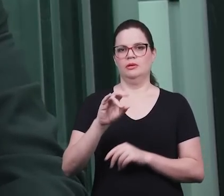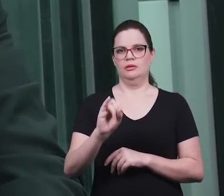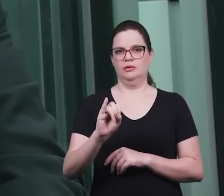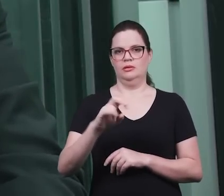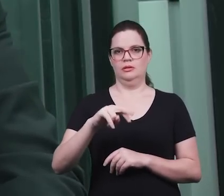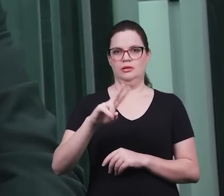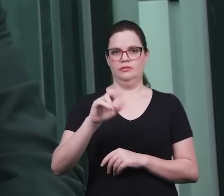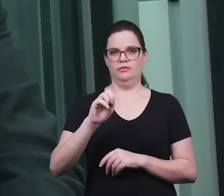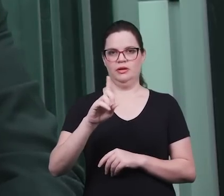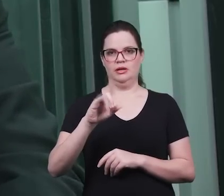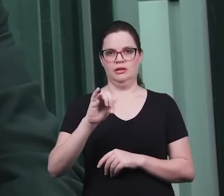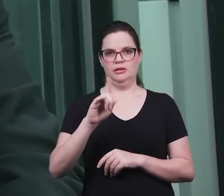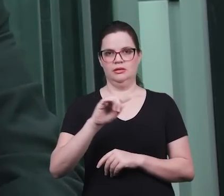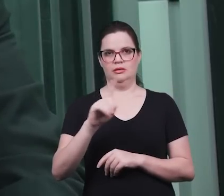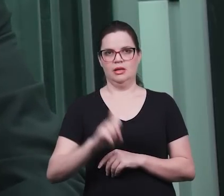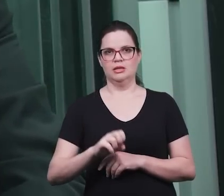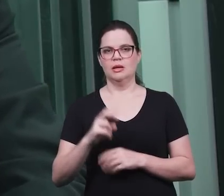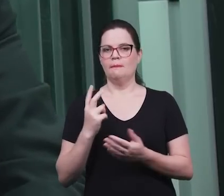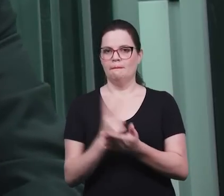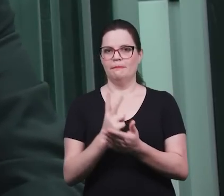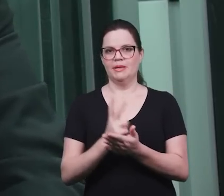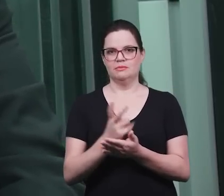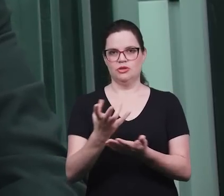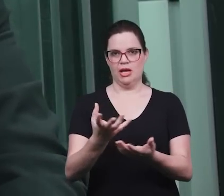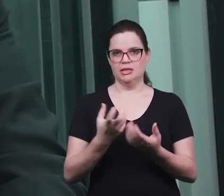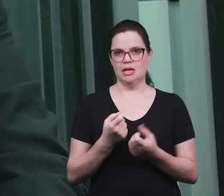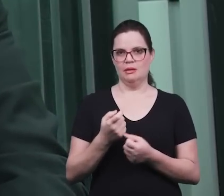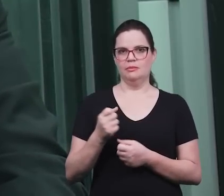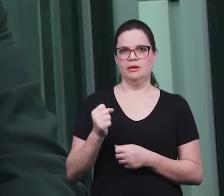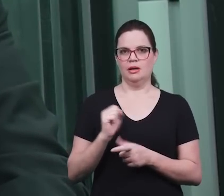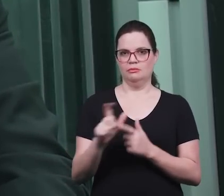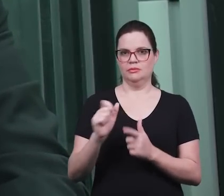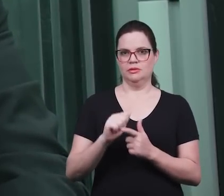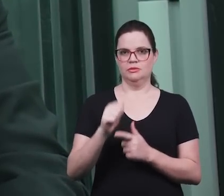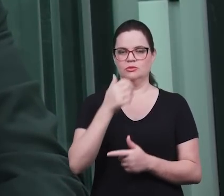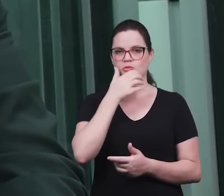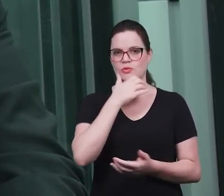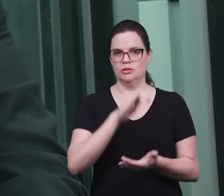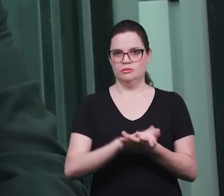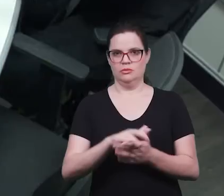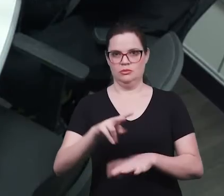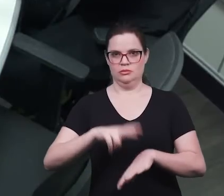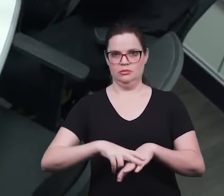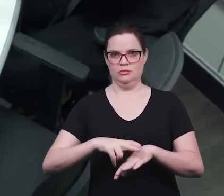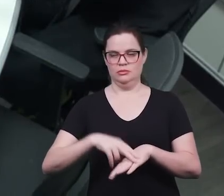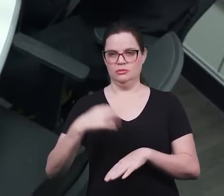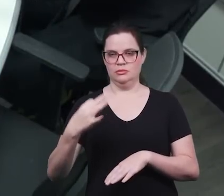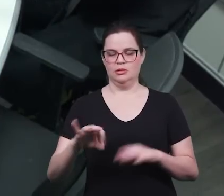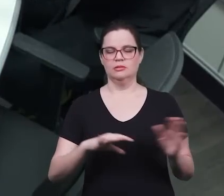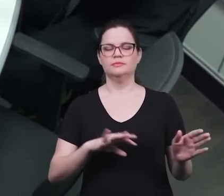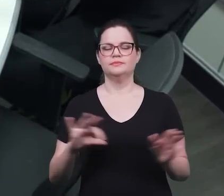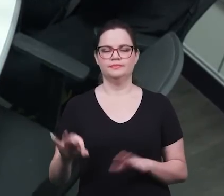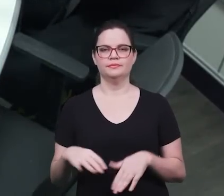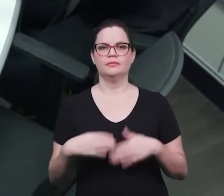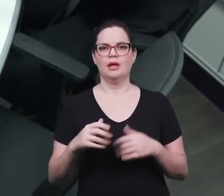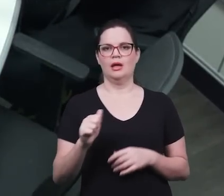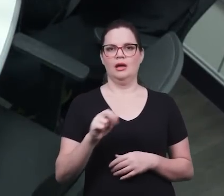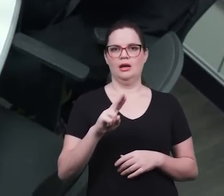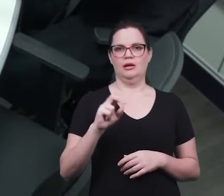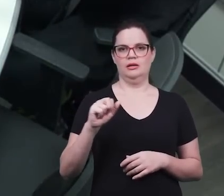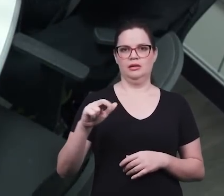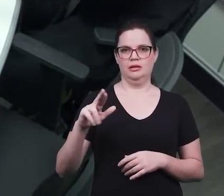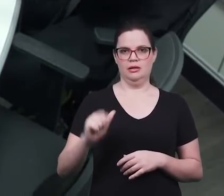Isso mesmo já recebendo a pensão do marido. Mesmo já recebendo a pensão do marido. A Ariana, de Maceió,